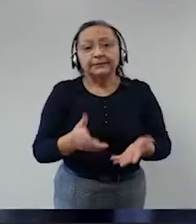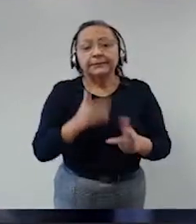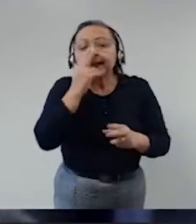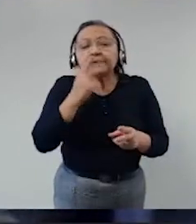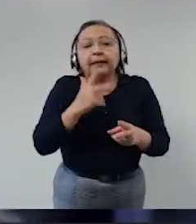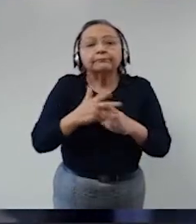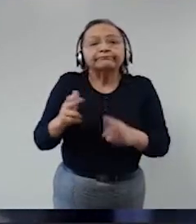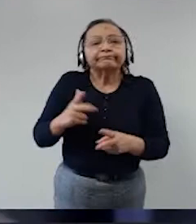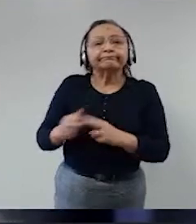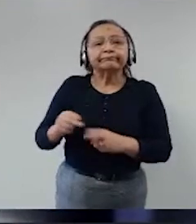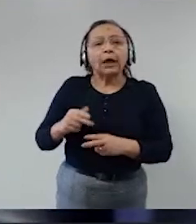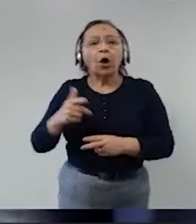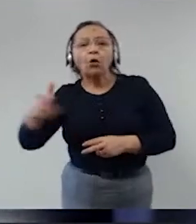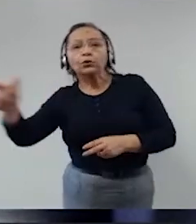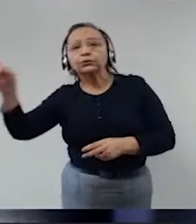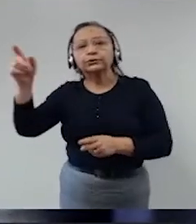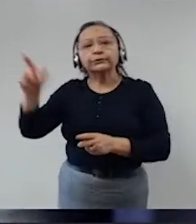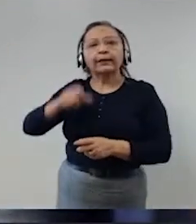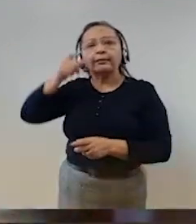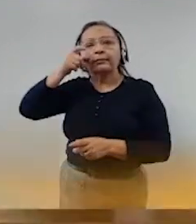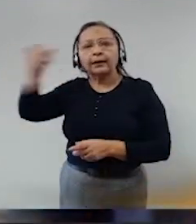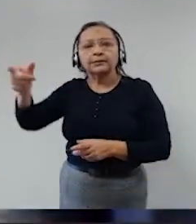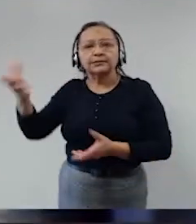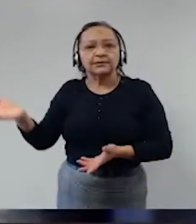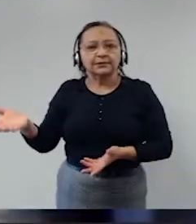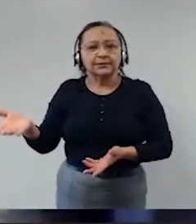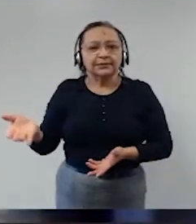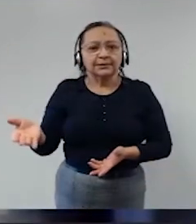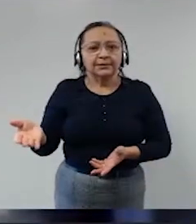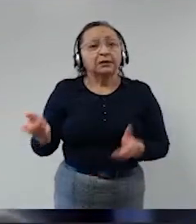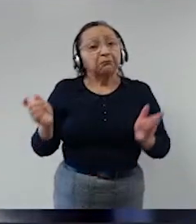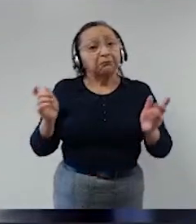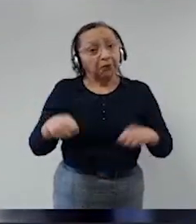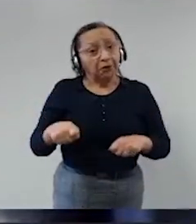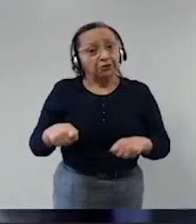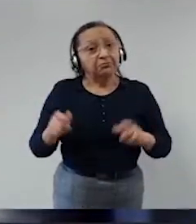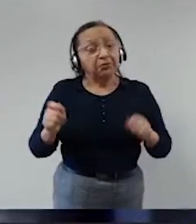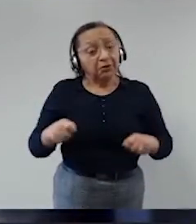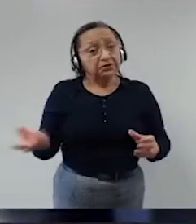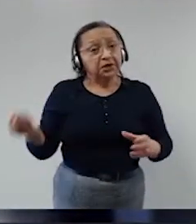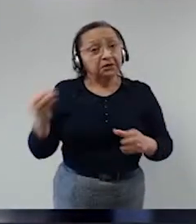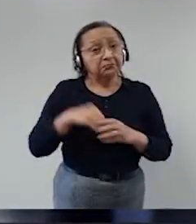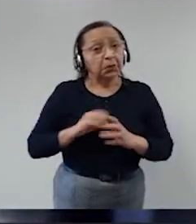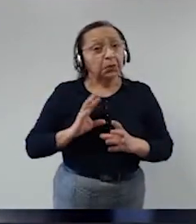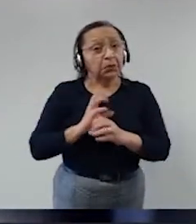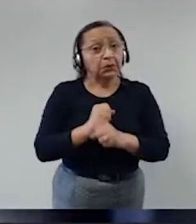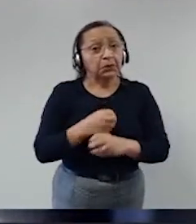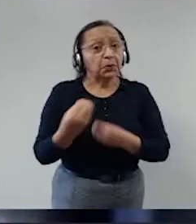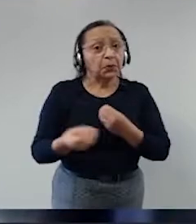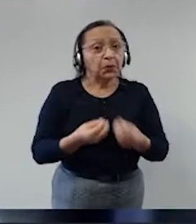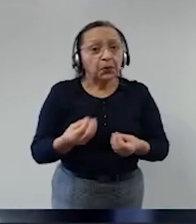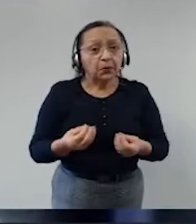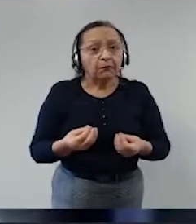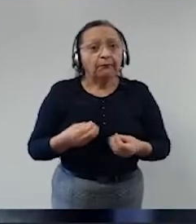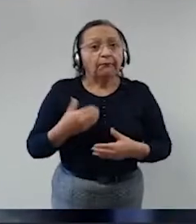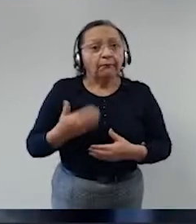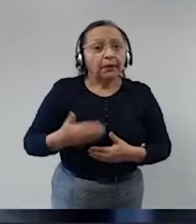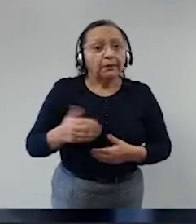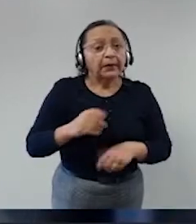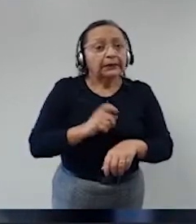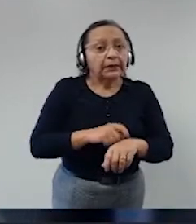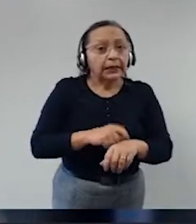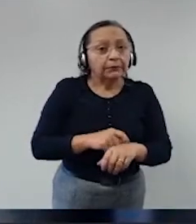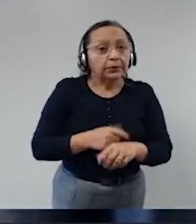disfarça interesses outros que podem ser concluídos na medida em que, ao mesmo tempo